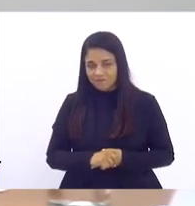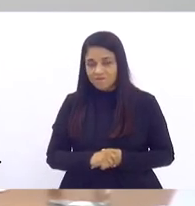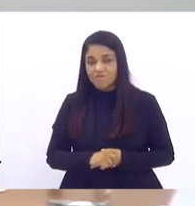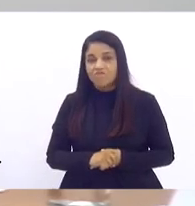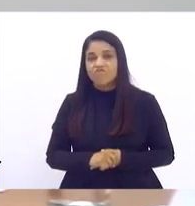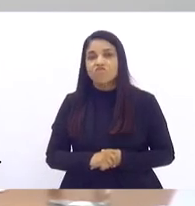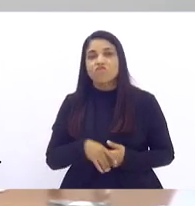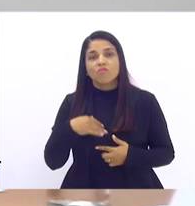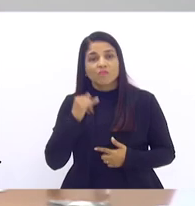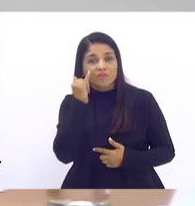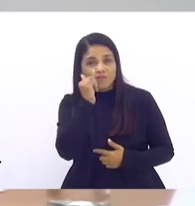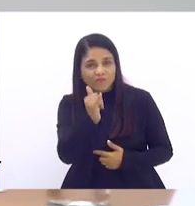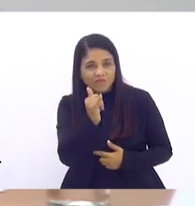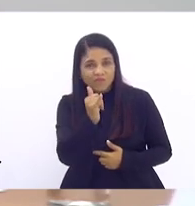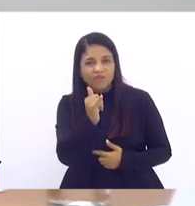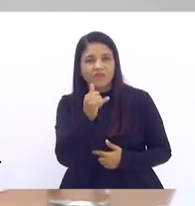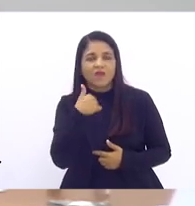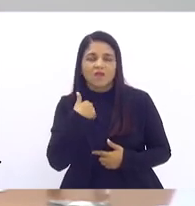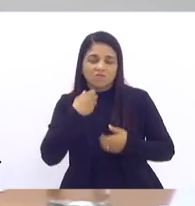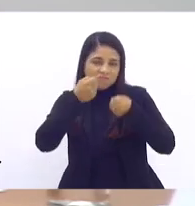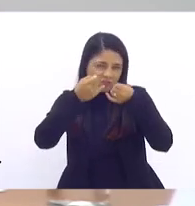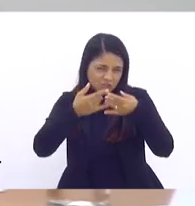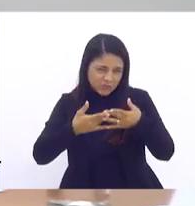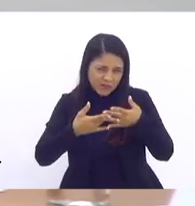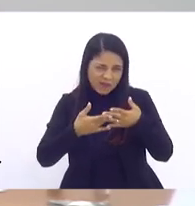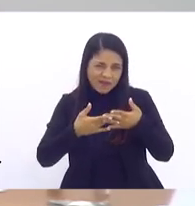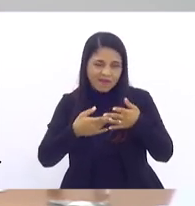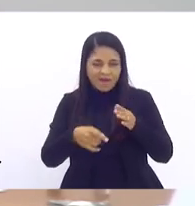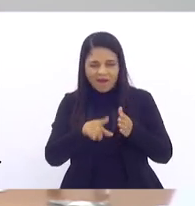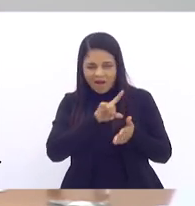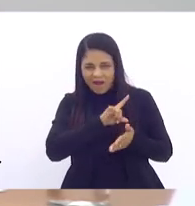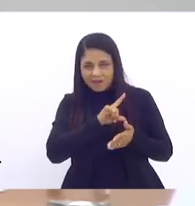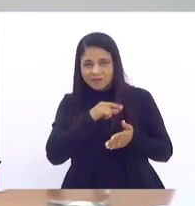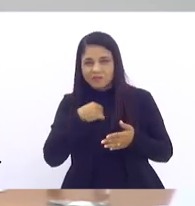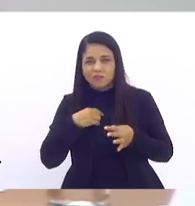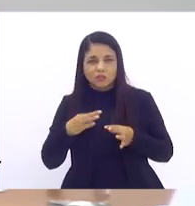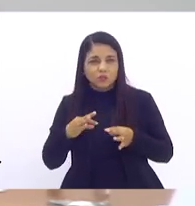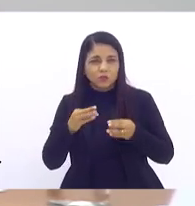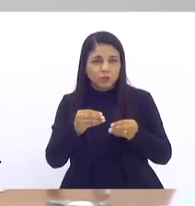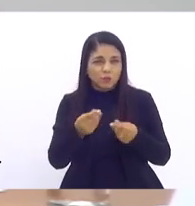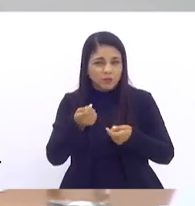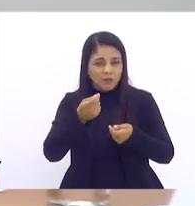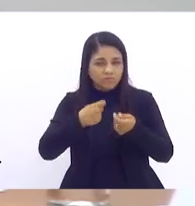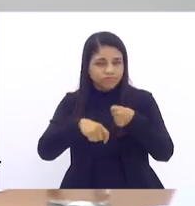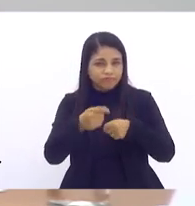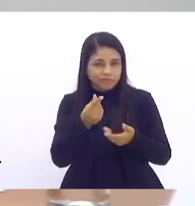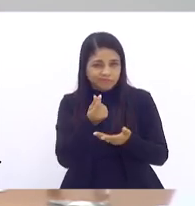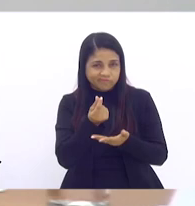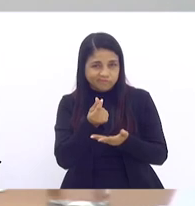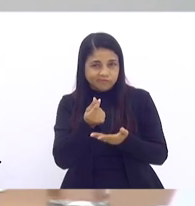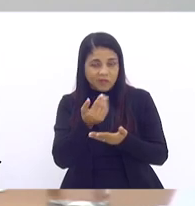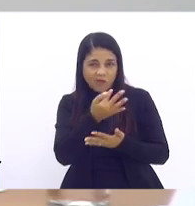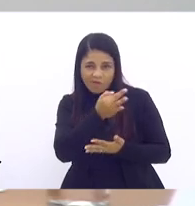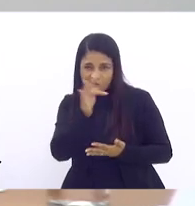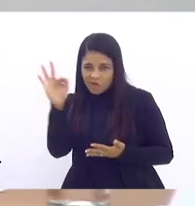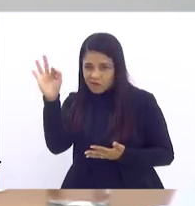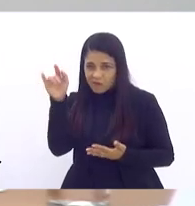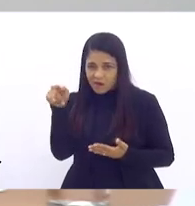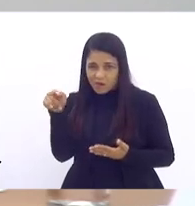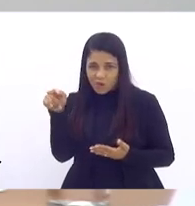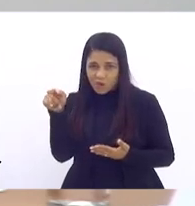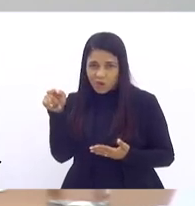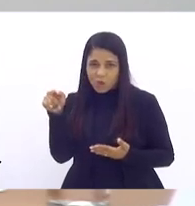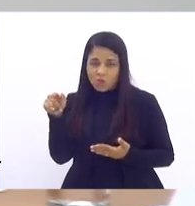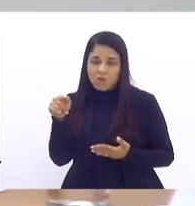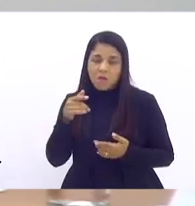aqui os senhores fiz a sua colocação Porque todo o nosso bolo financeiro é Federal é muito maior Federal